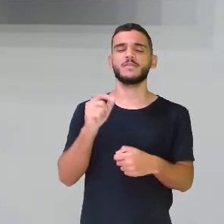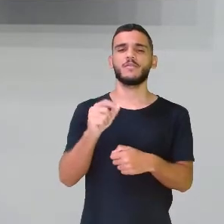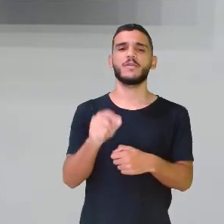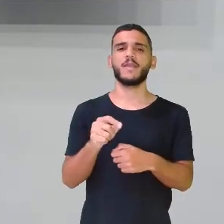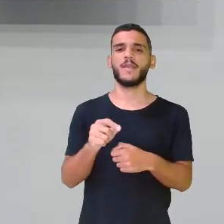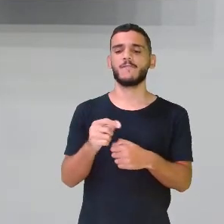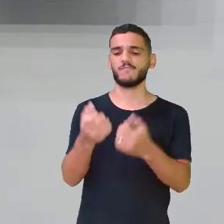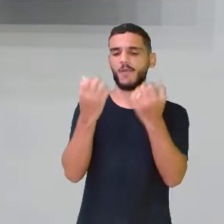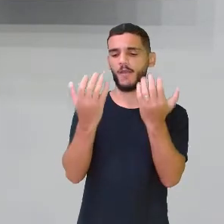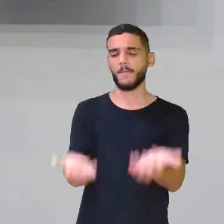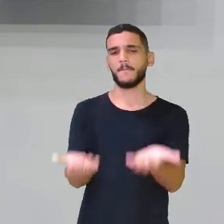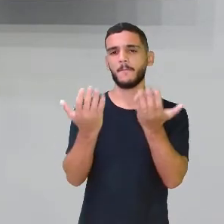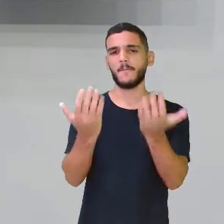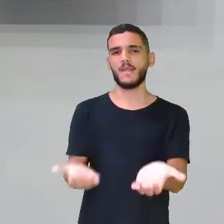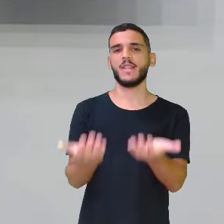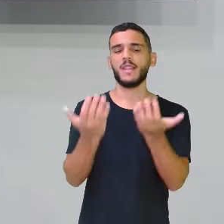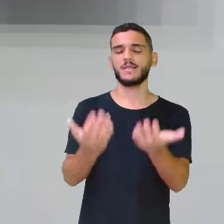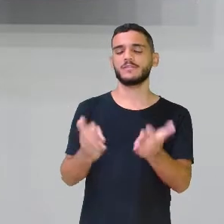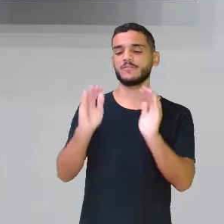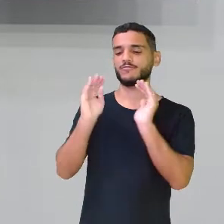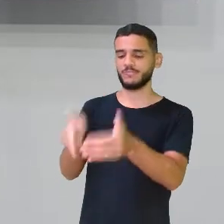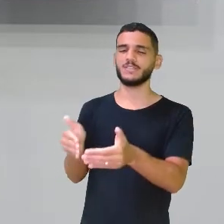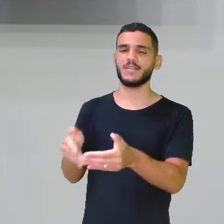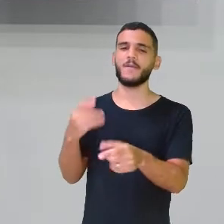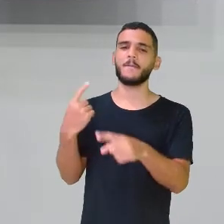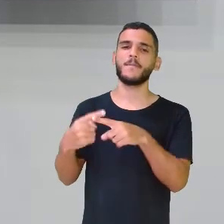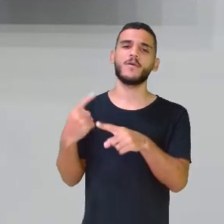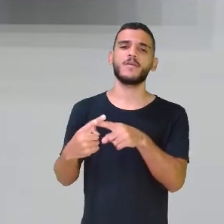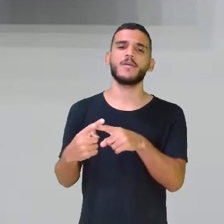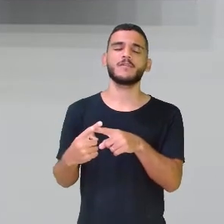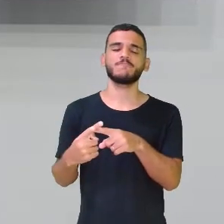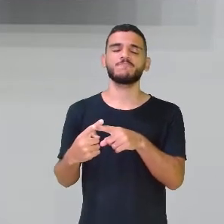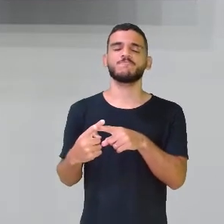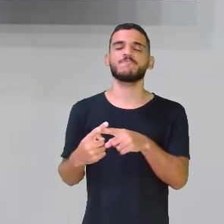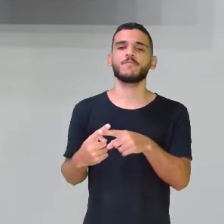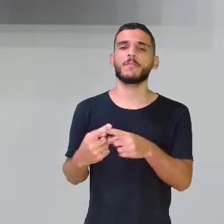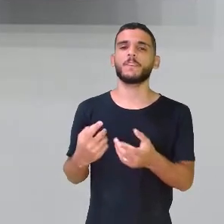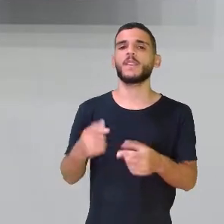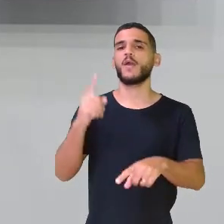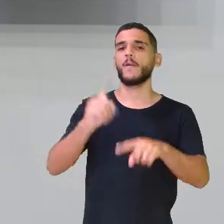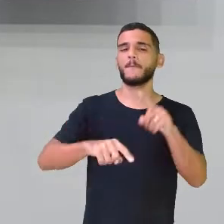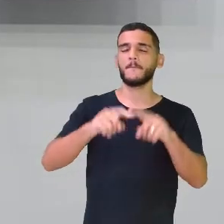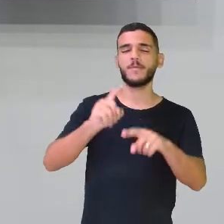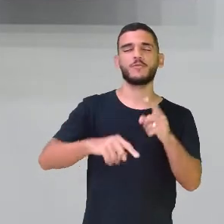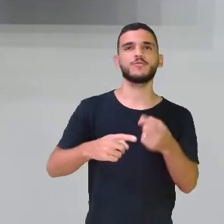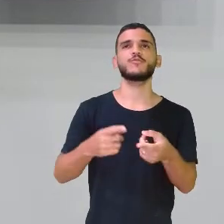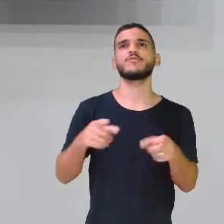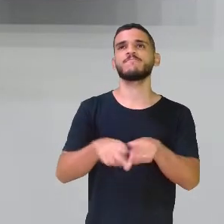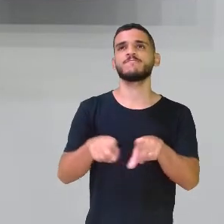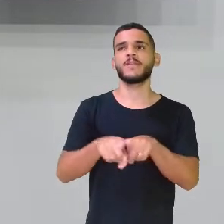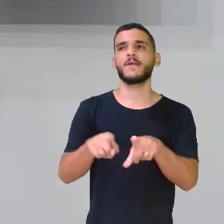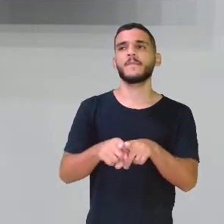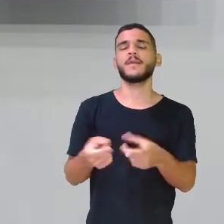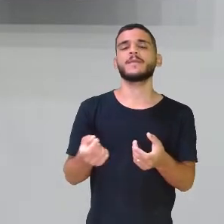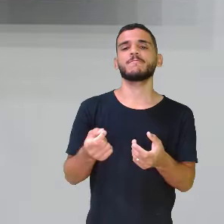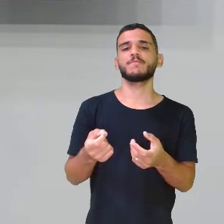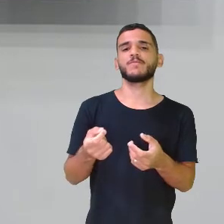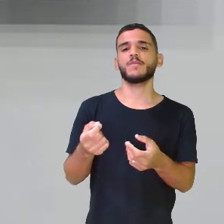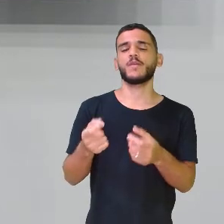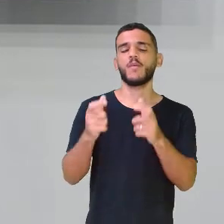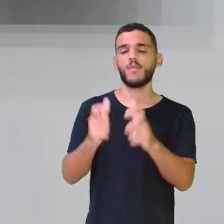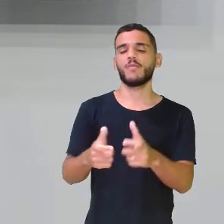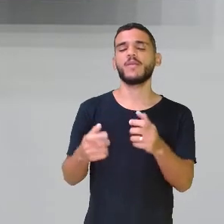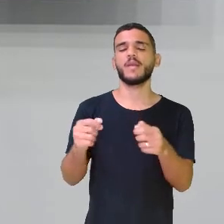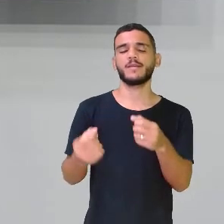balança específica, porque a quantidade do produto, no caso da substância que vai ser feito o remédio,